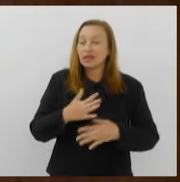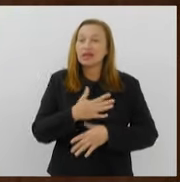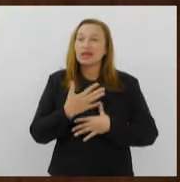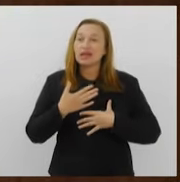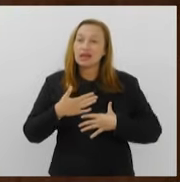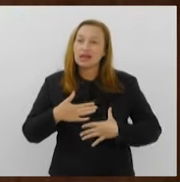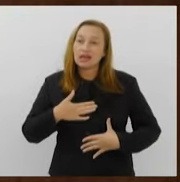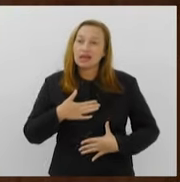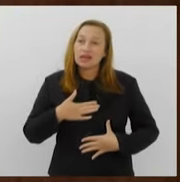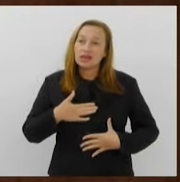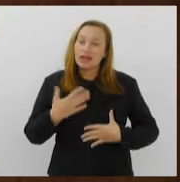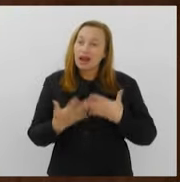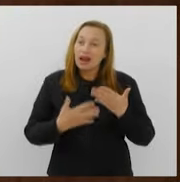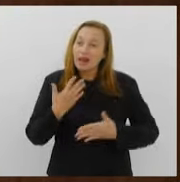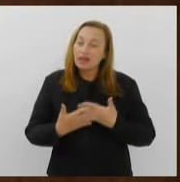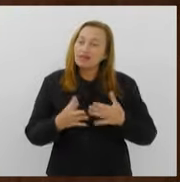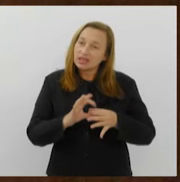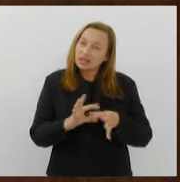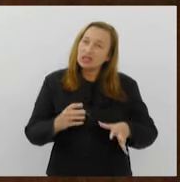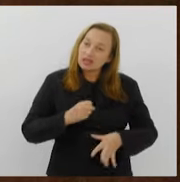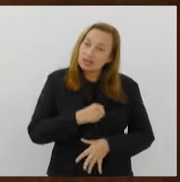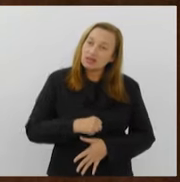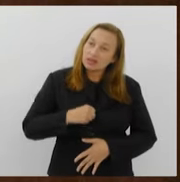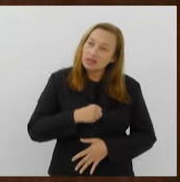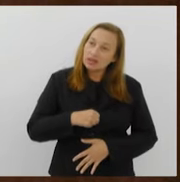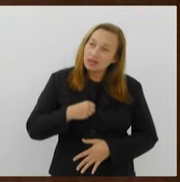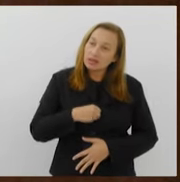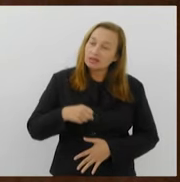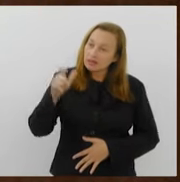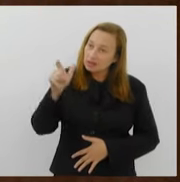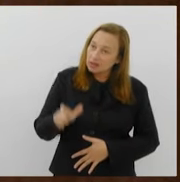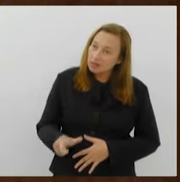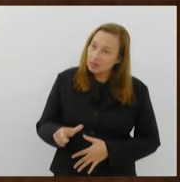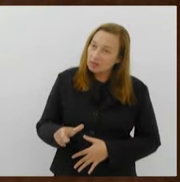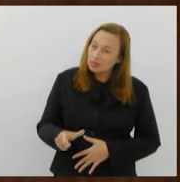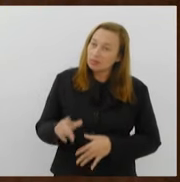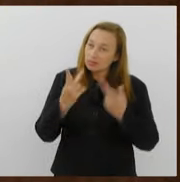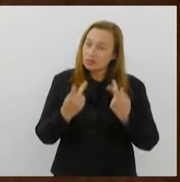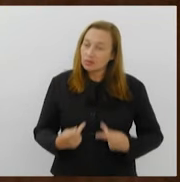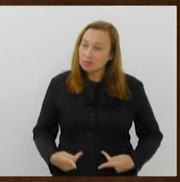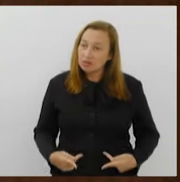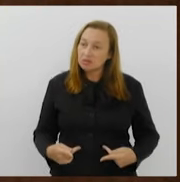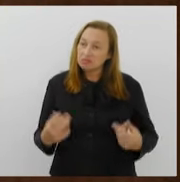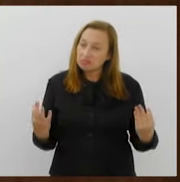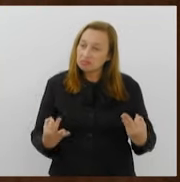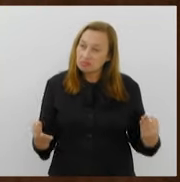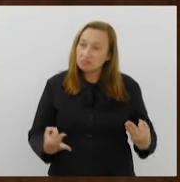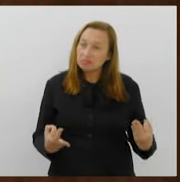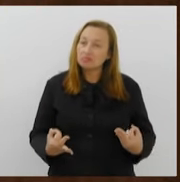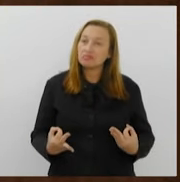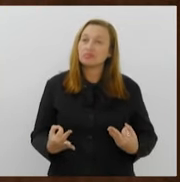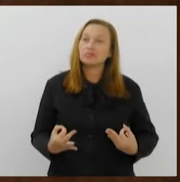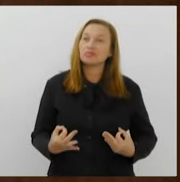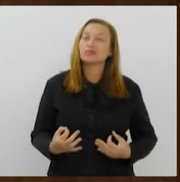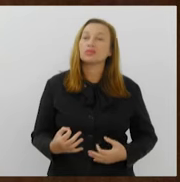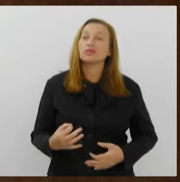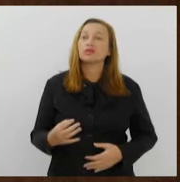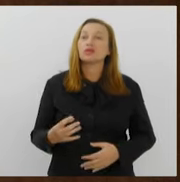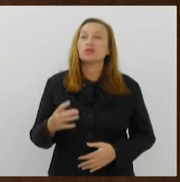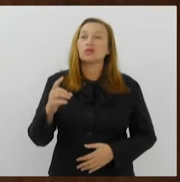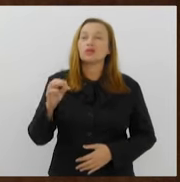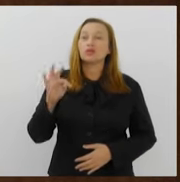deixar saudade no parlamento. Deixar saudade pelo ser humano fantástico que foi o seu Antônio de Paula